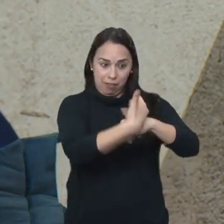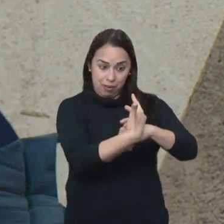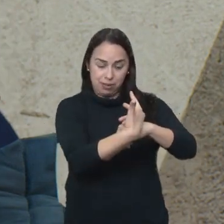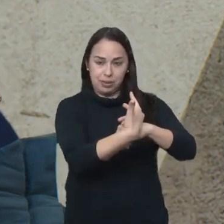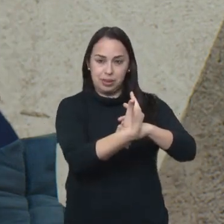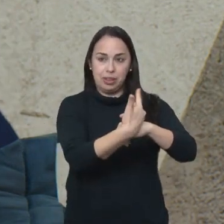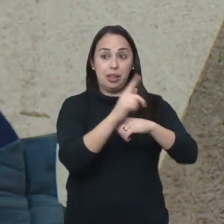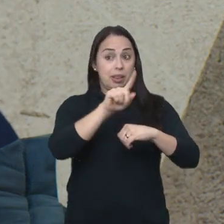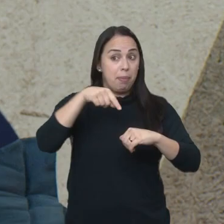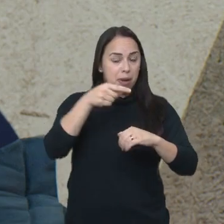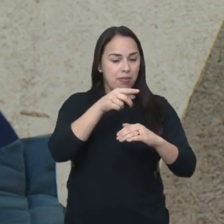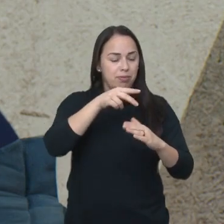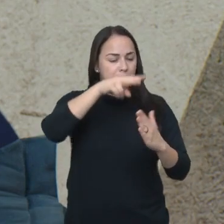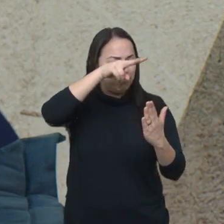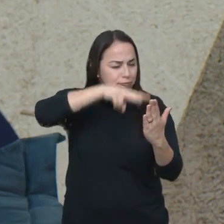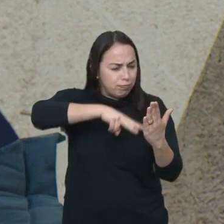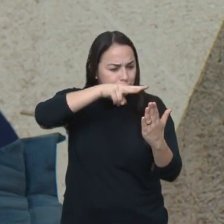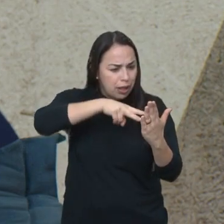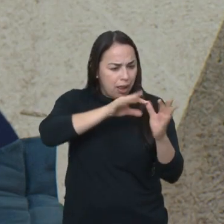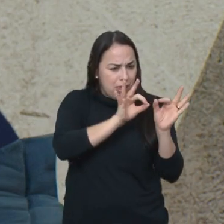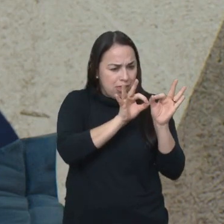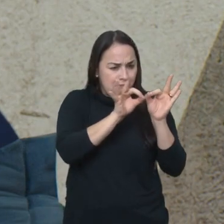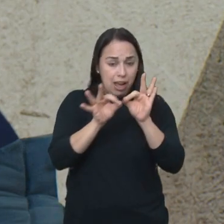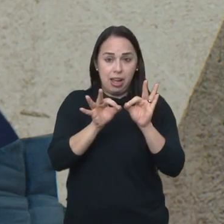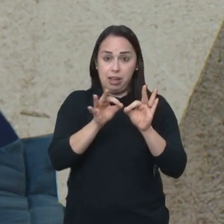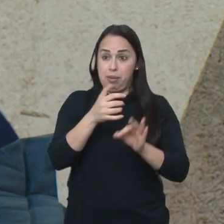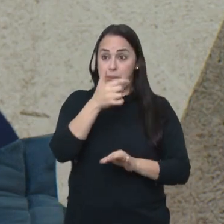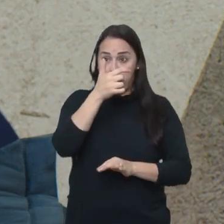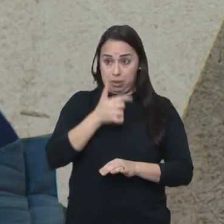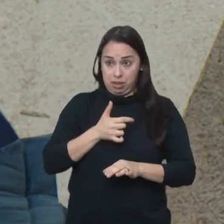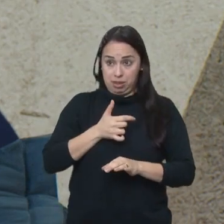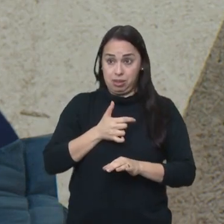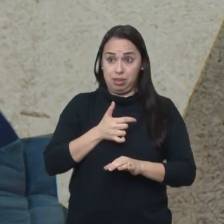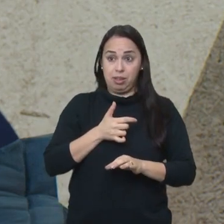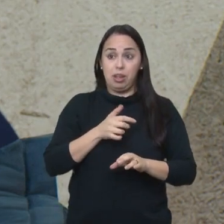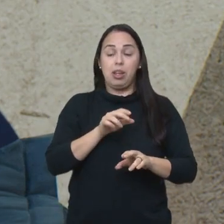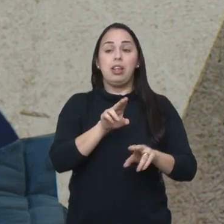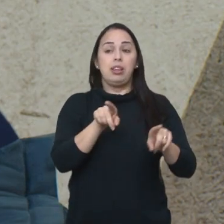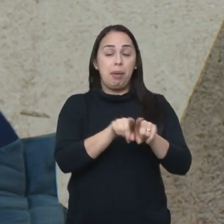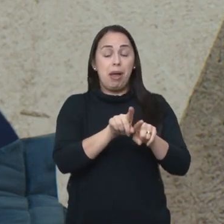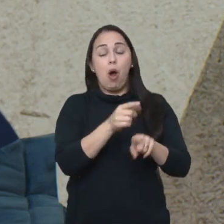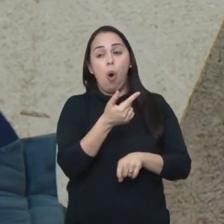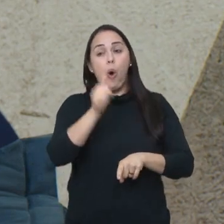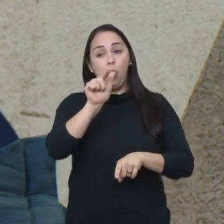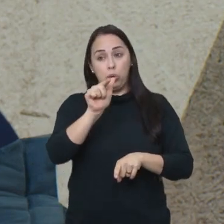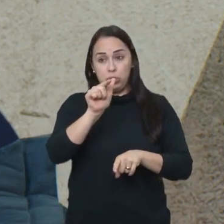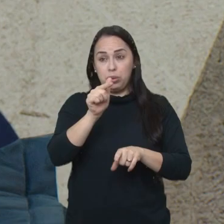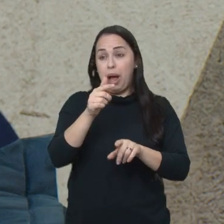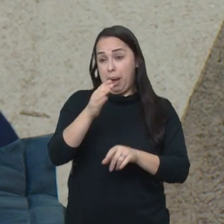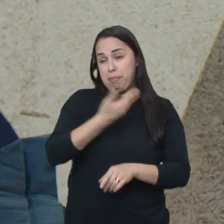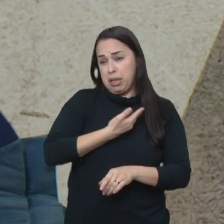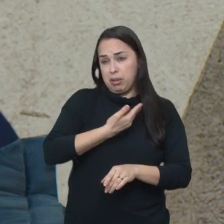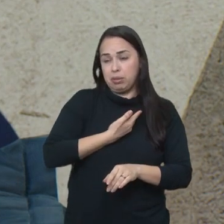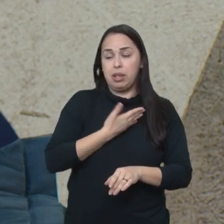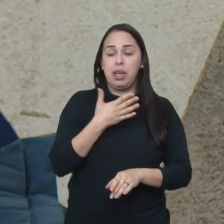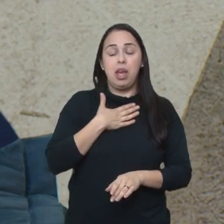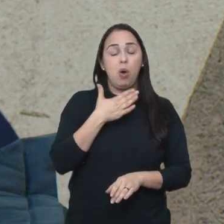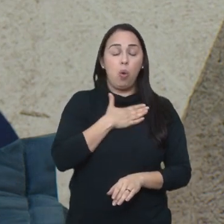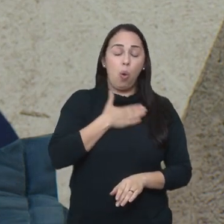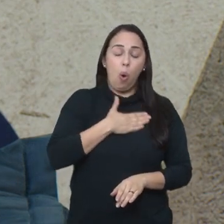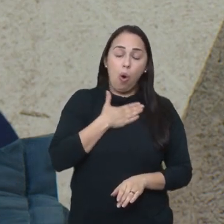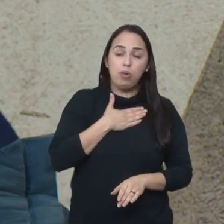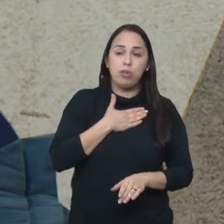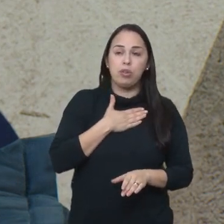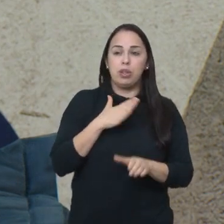você gravou, vai fazer a revisão. Às vezes a revisão pode ser feita por mim, que fiz a tradução, ou por outro colega. Eu